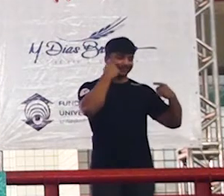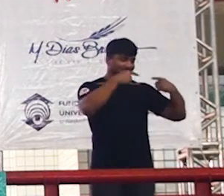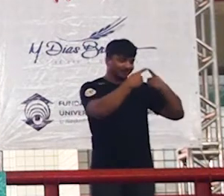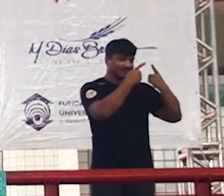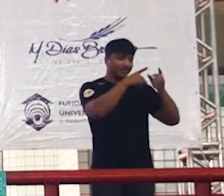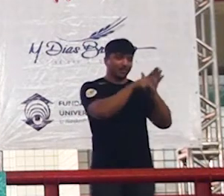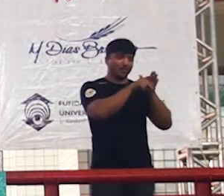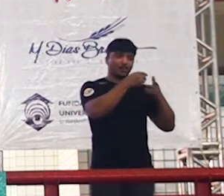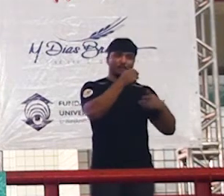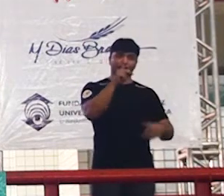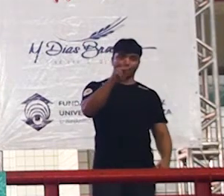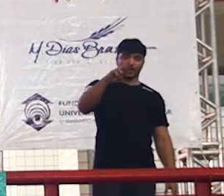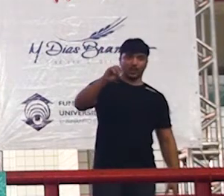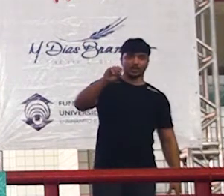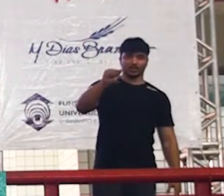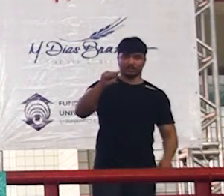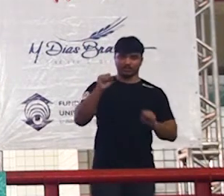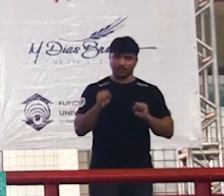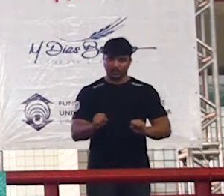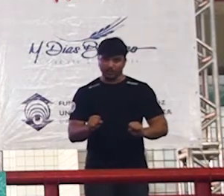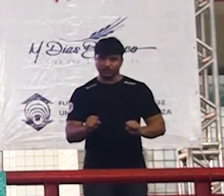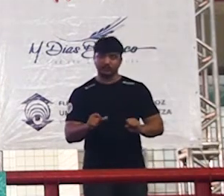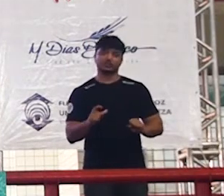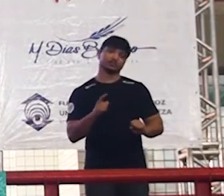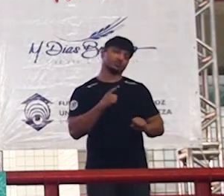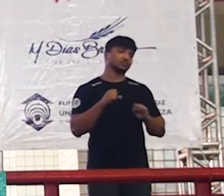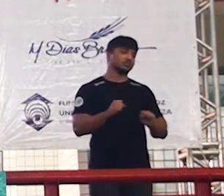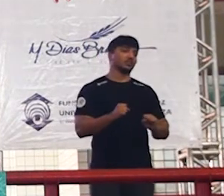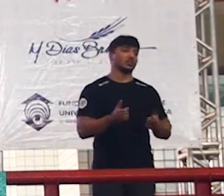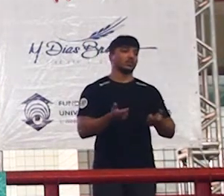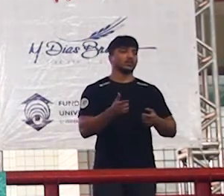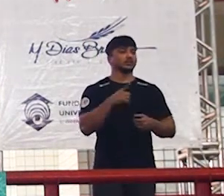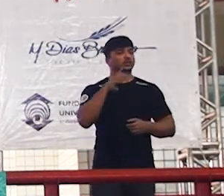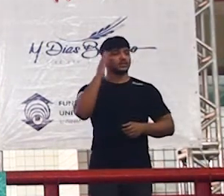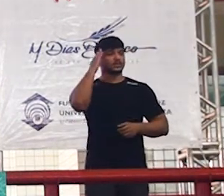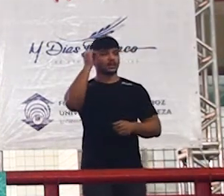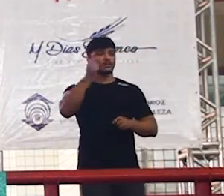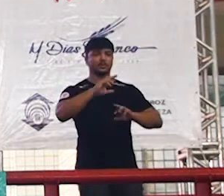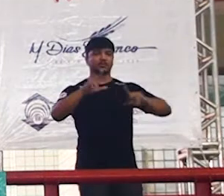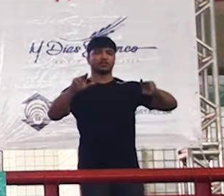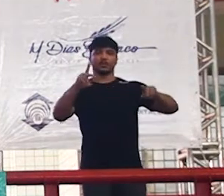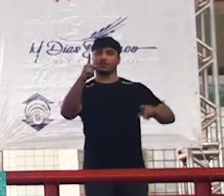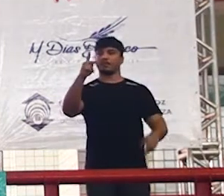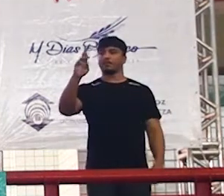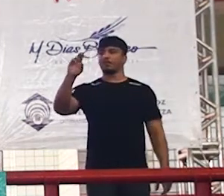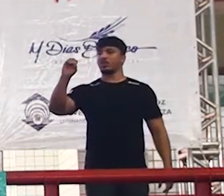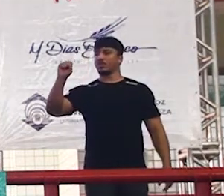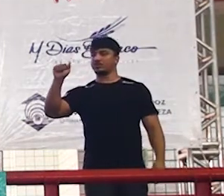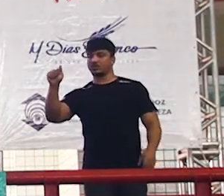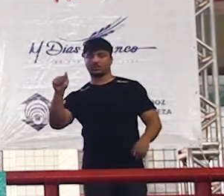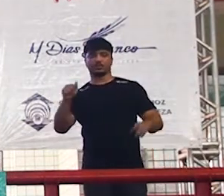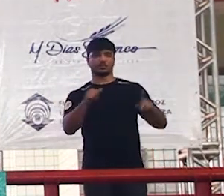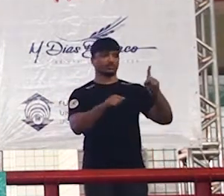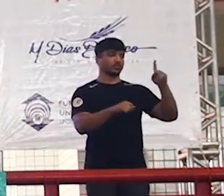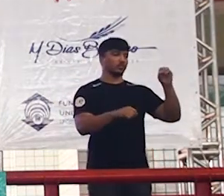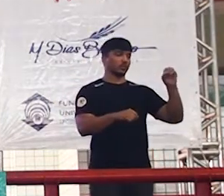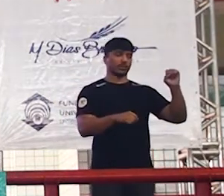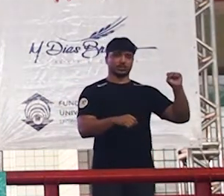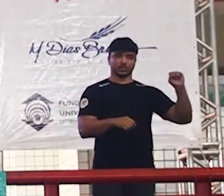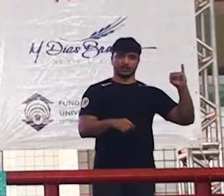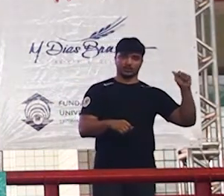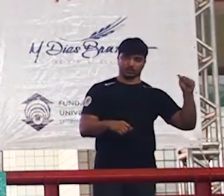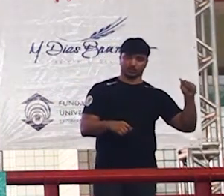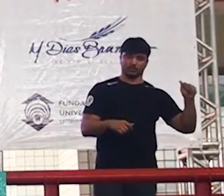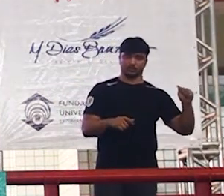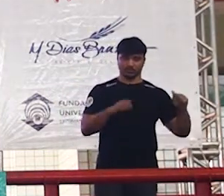isso na prosa, não? Posso. Todo mundo aqui sabe a diferença de poesia e prosa, né? Eu